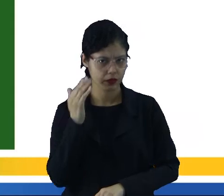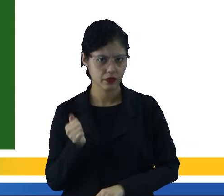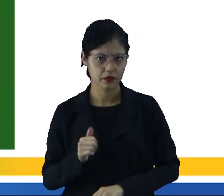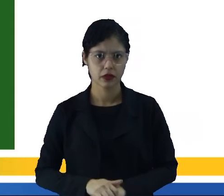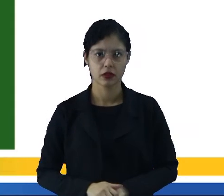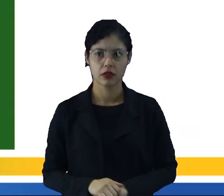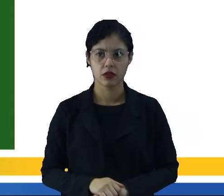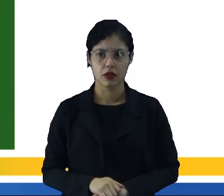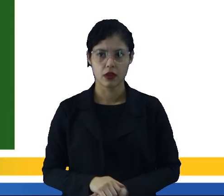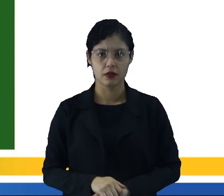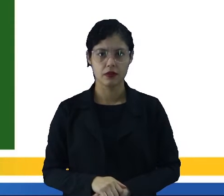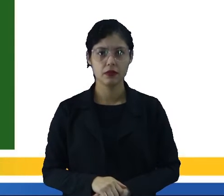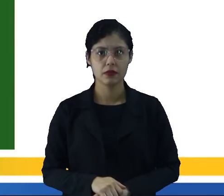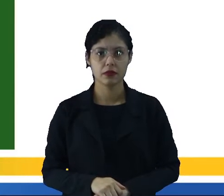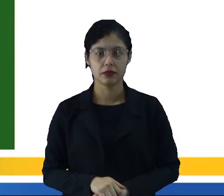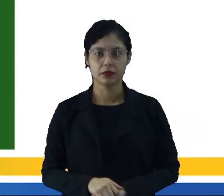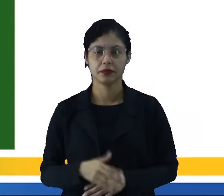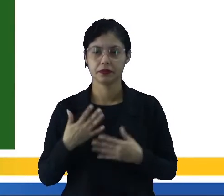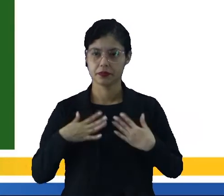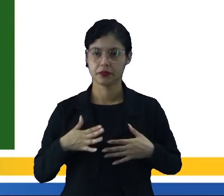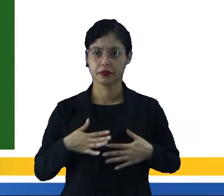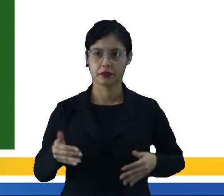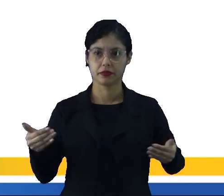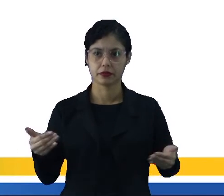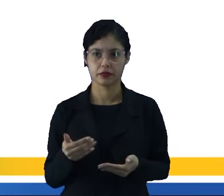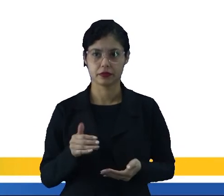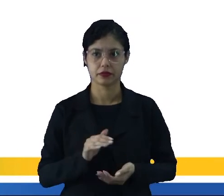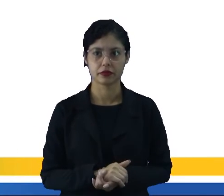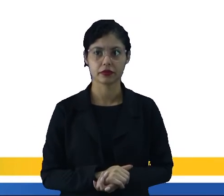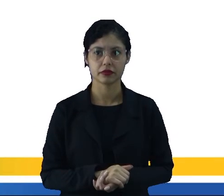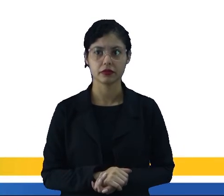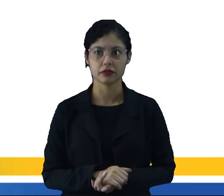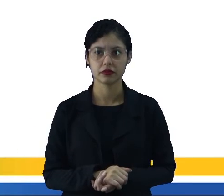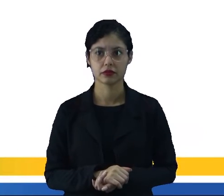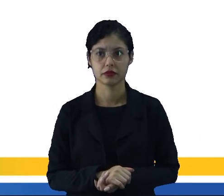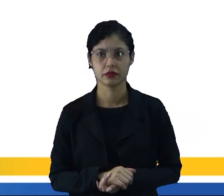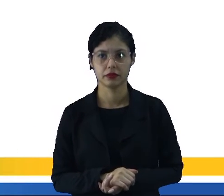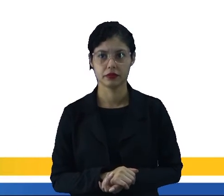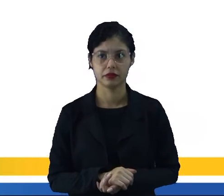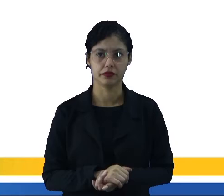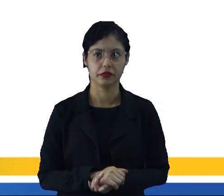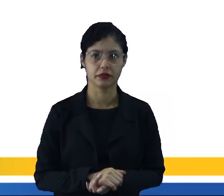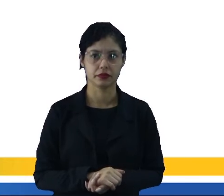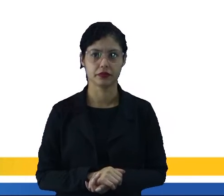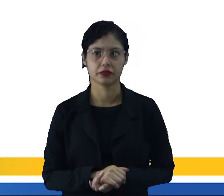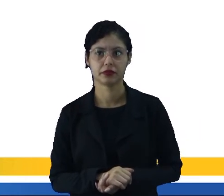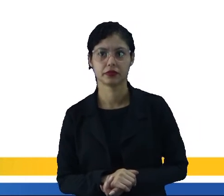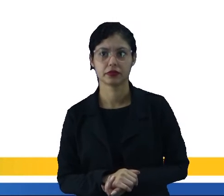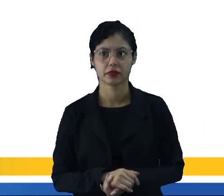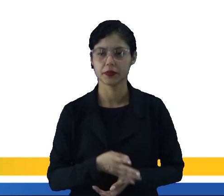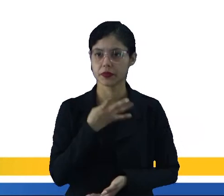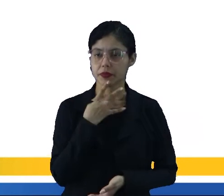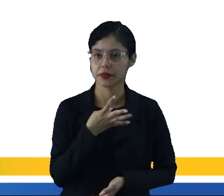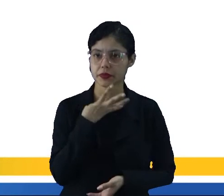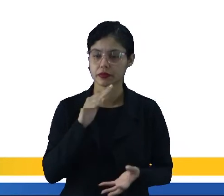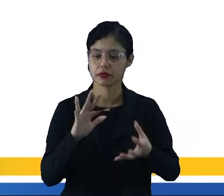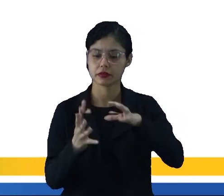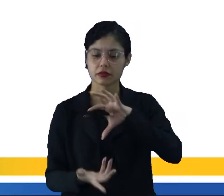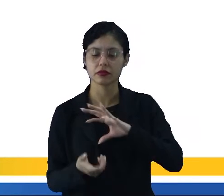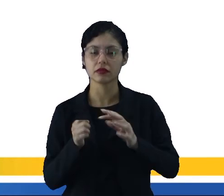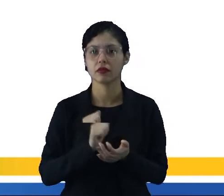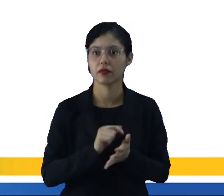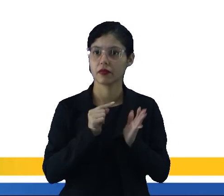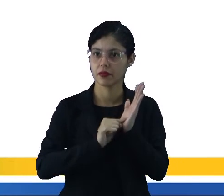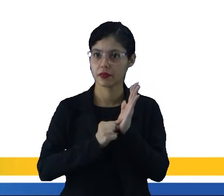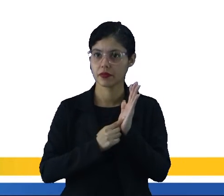Então vamos ver isso aqui com mais calma a partir de agora conhecemos como esfera todos os